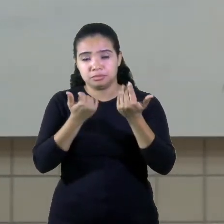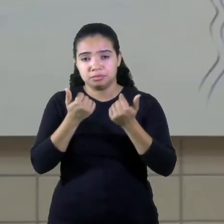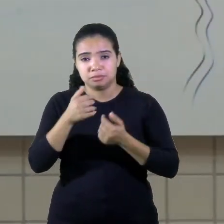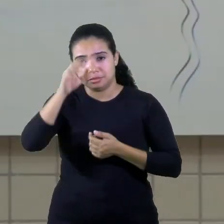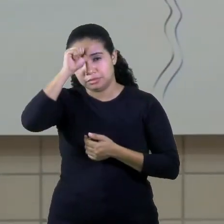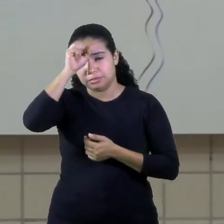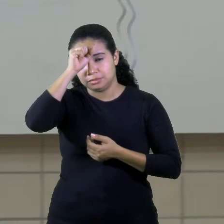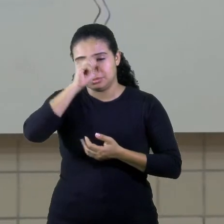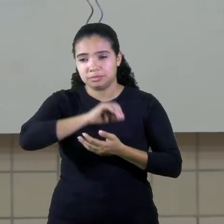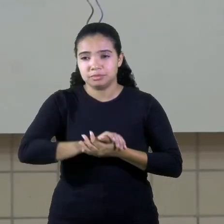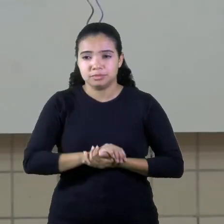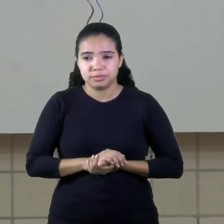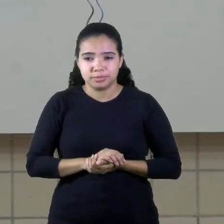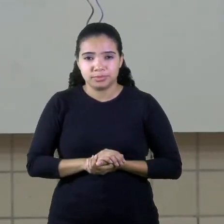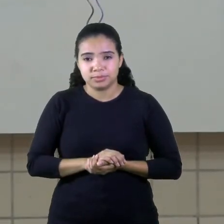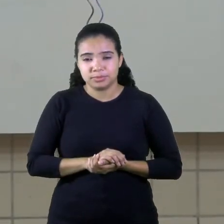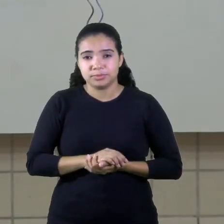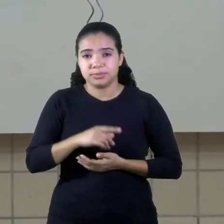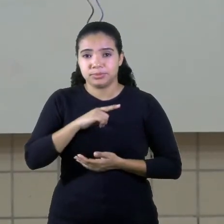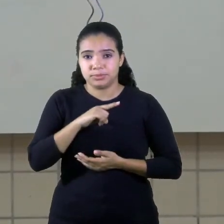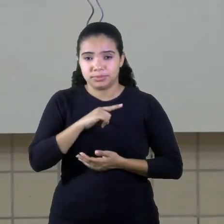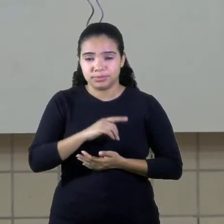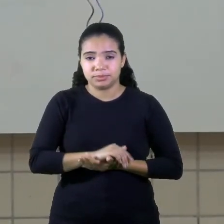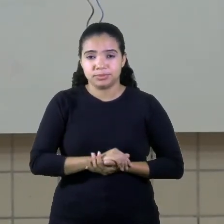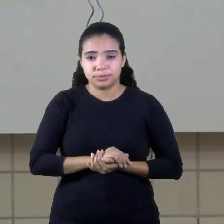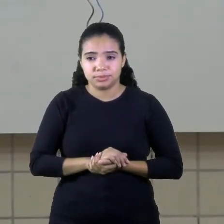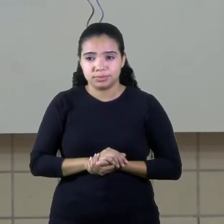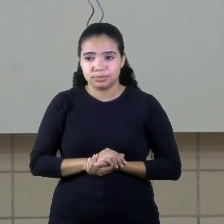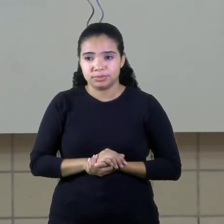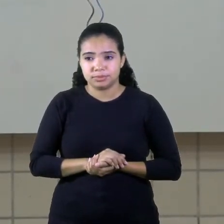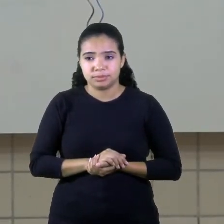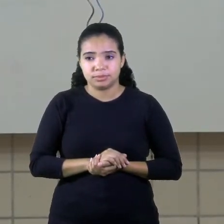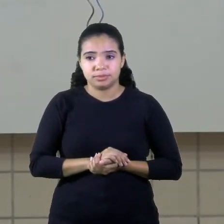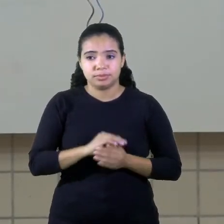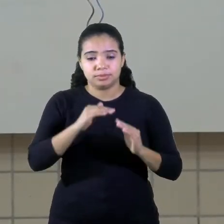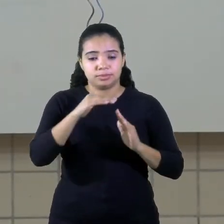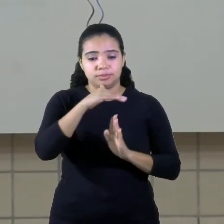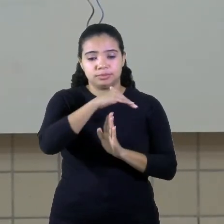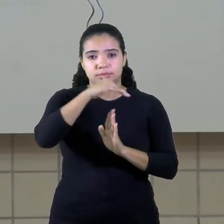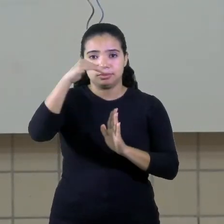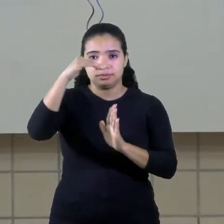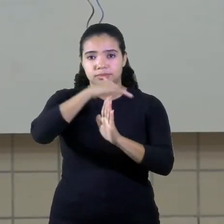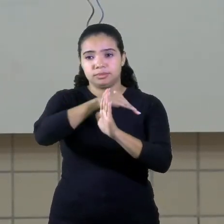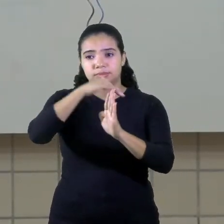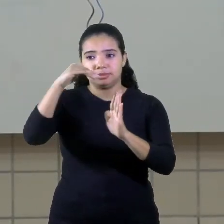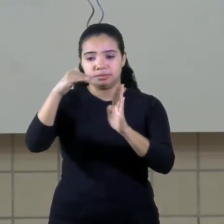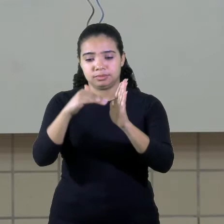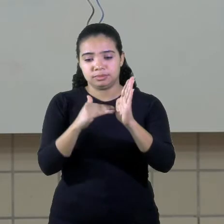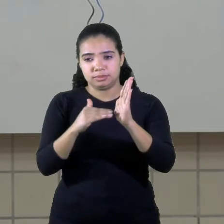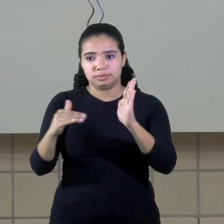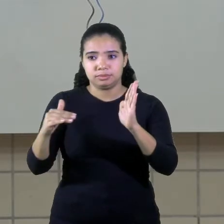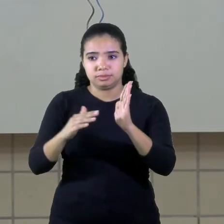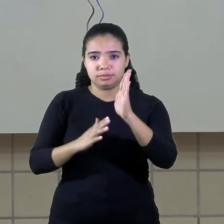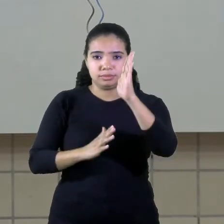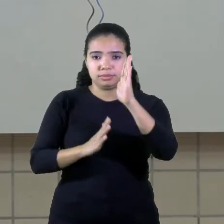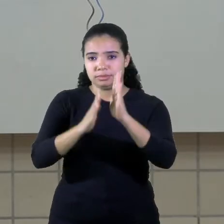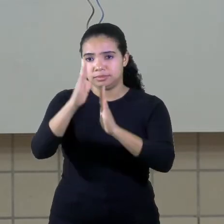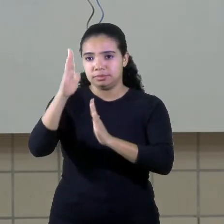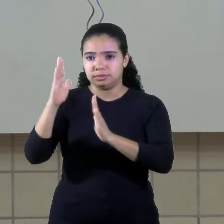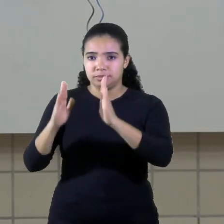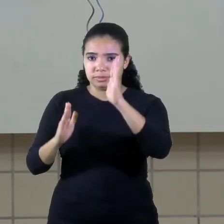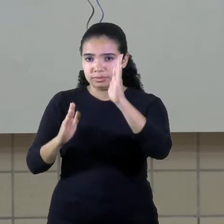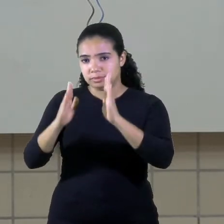bem. Aqui eu tenho 3 retas paralelas e 2 transversais. Percebam que eu coloquei numa